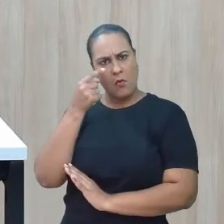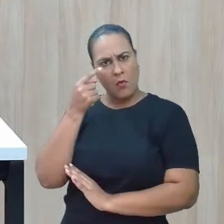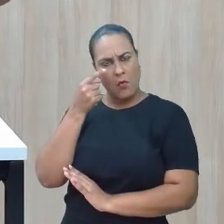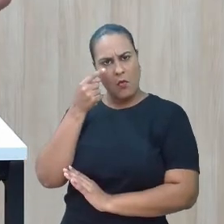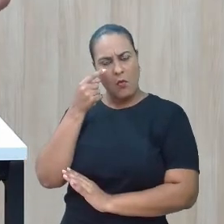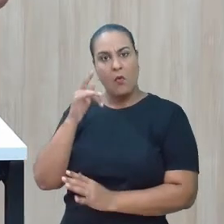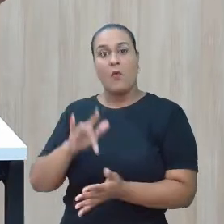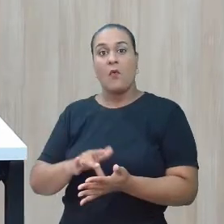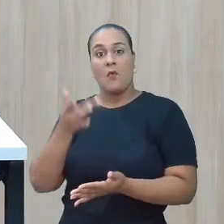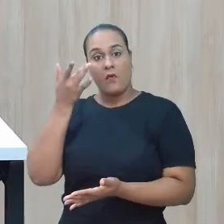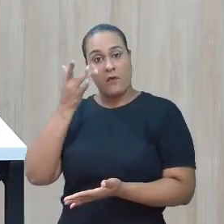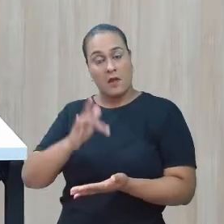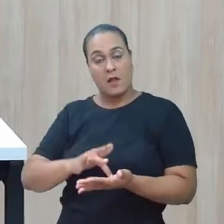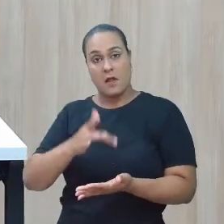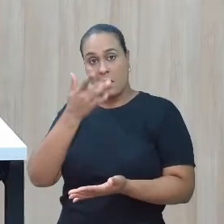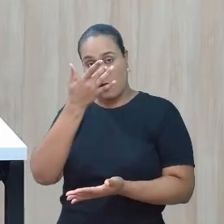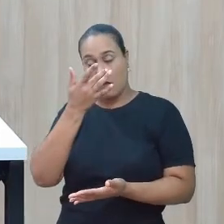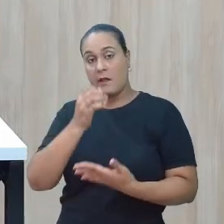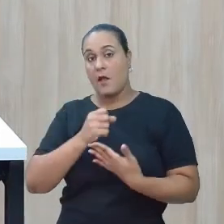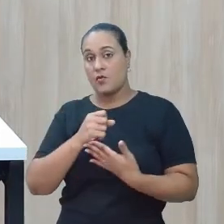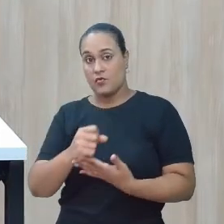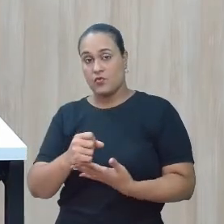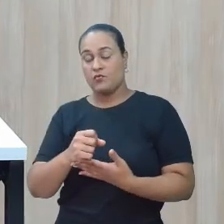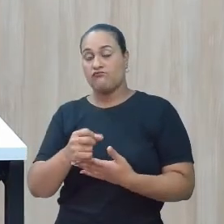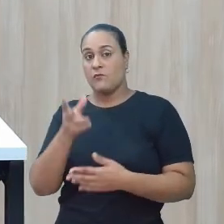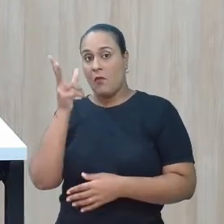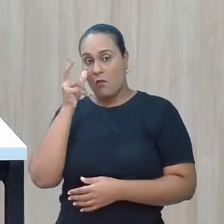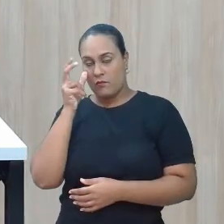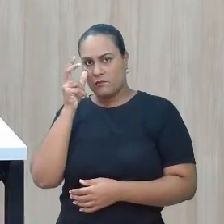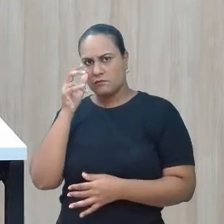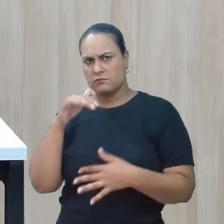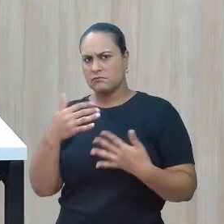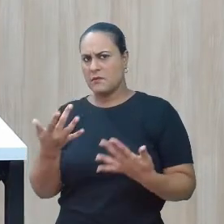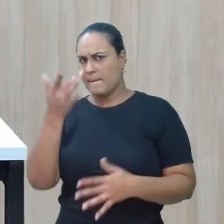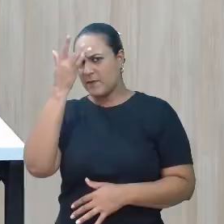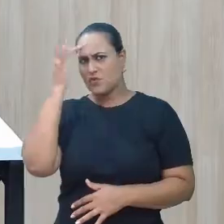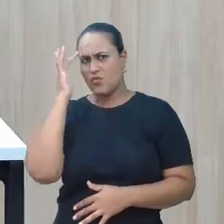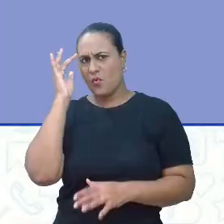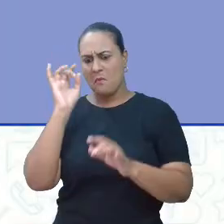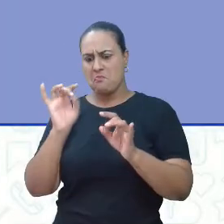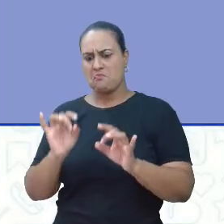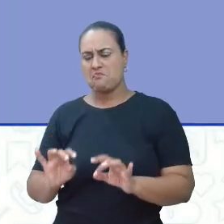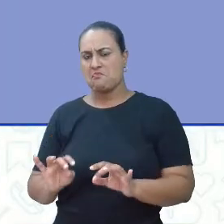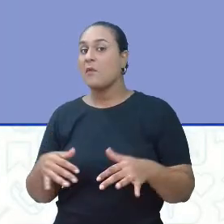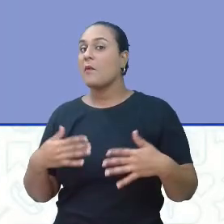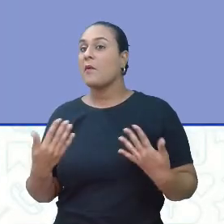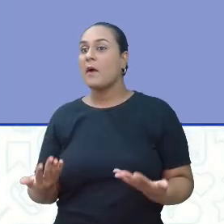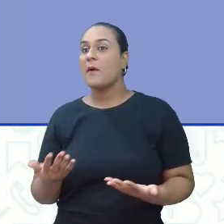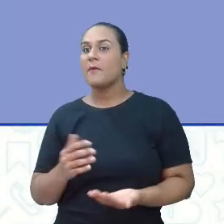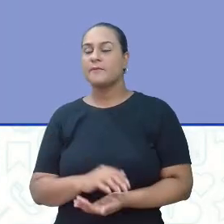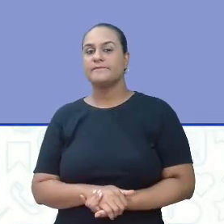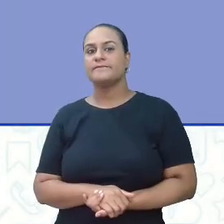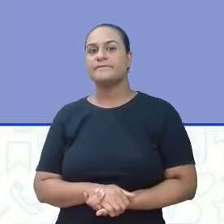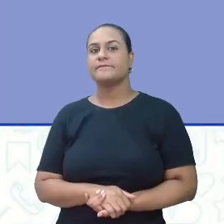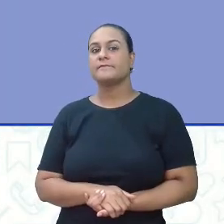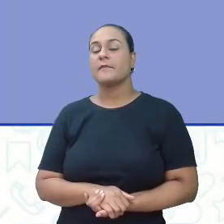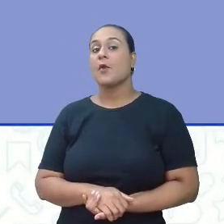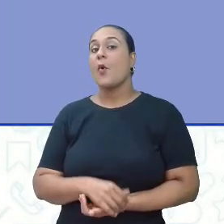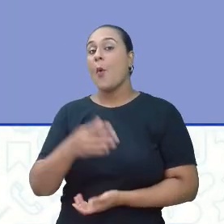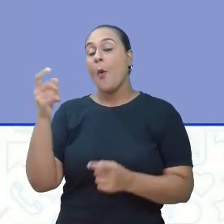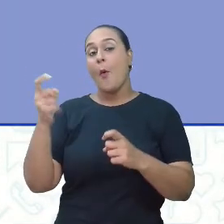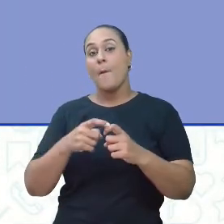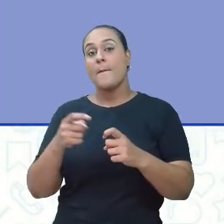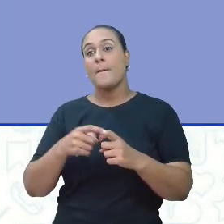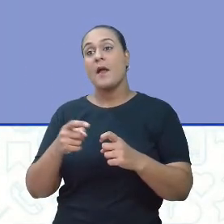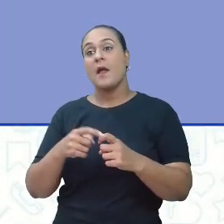sobre lentes. E aí, então, a gente precisa saber quem é esse especialista. A minha pergunta é essa. Qual o nome que se